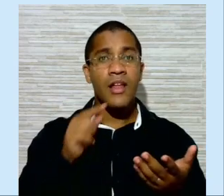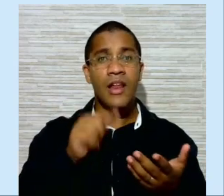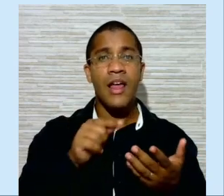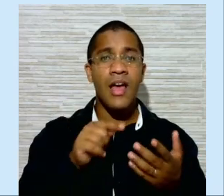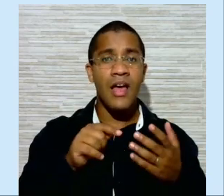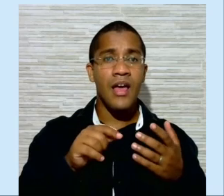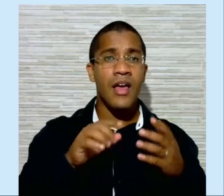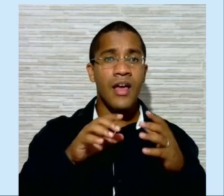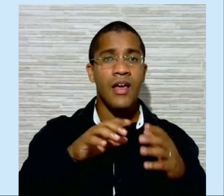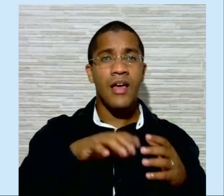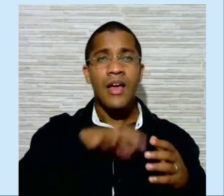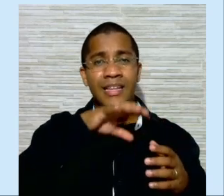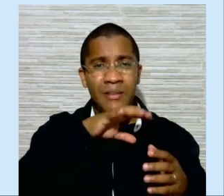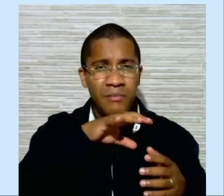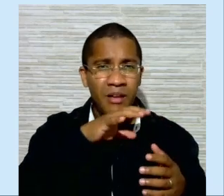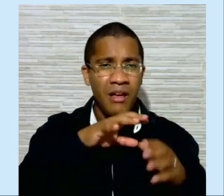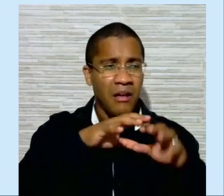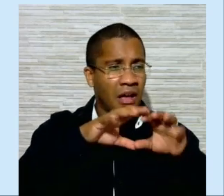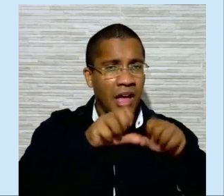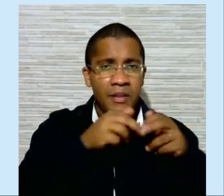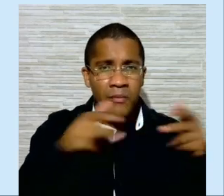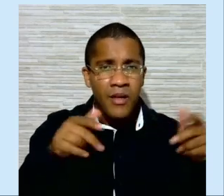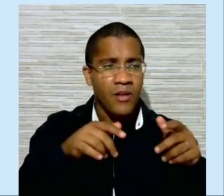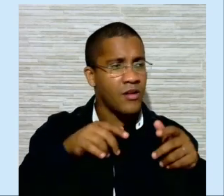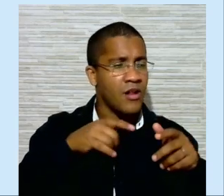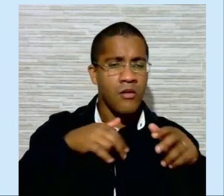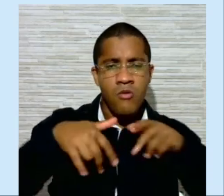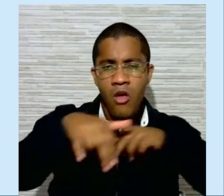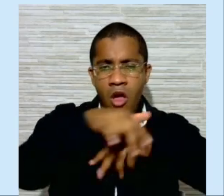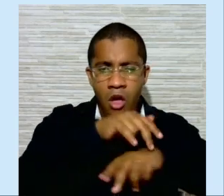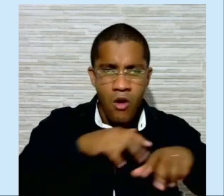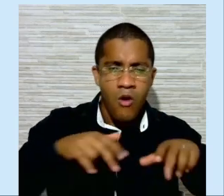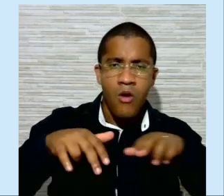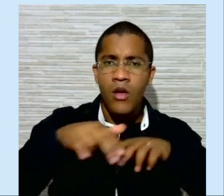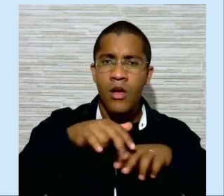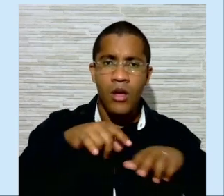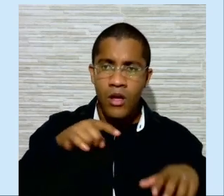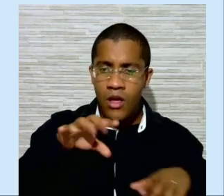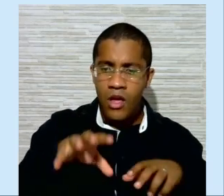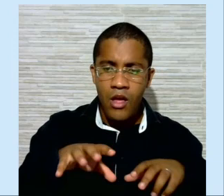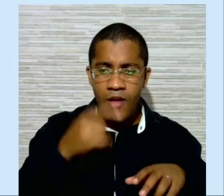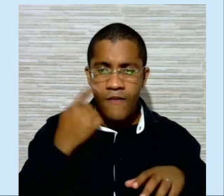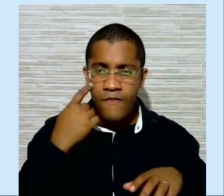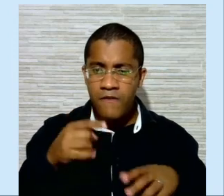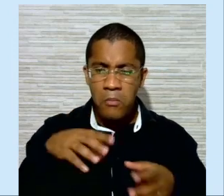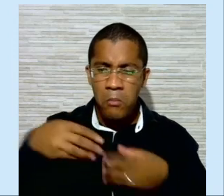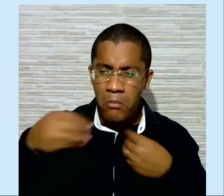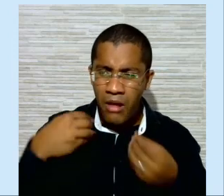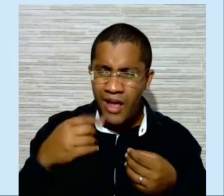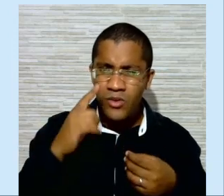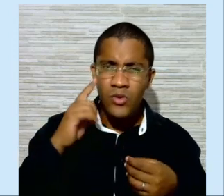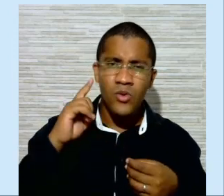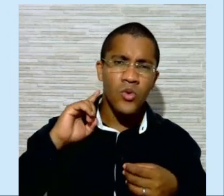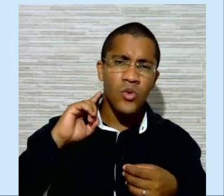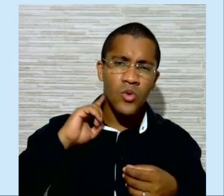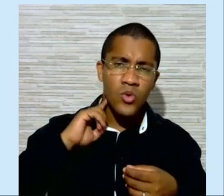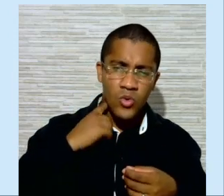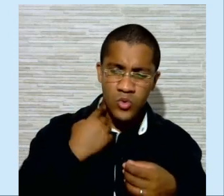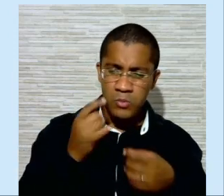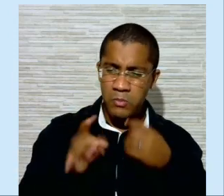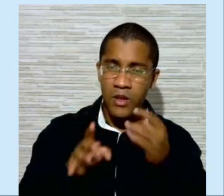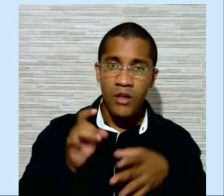muita vida ela possa se perder, né? Porque os animais eles andam por esses ambientes e vendo um plástico, vendo um lixo